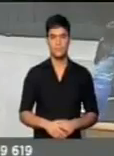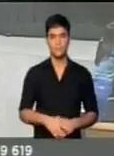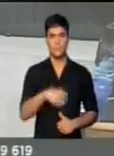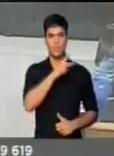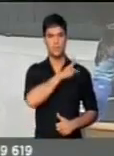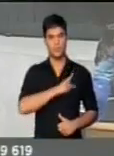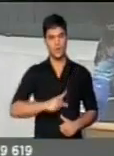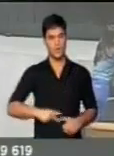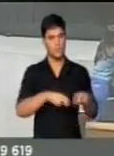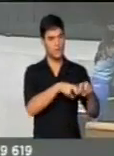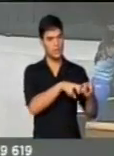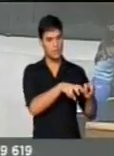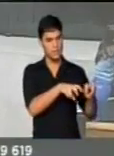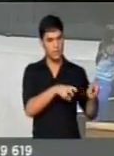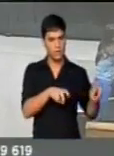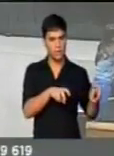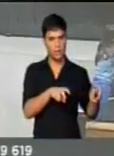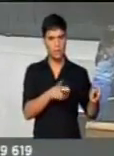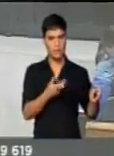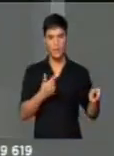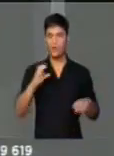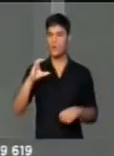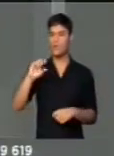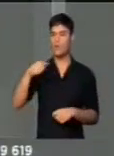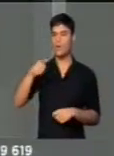Senhor presidente, capitão Augusto,